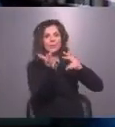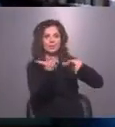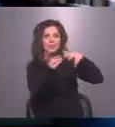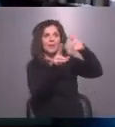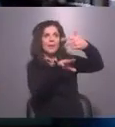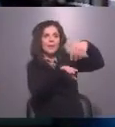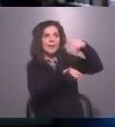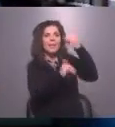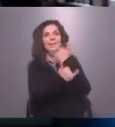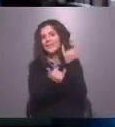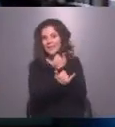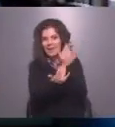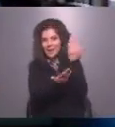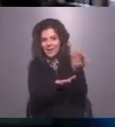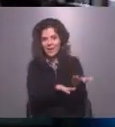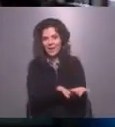pascal,